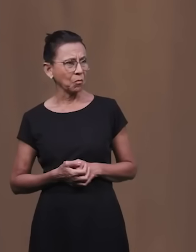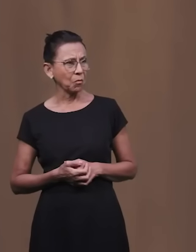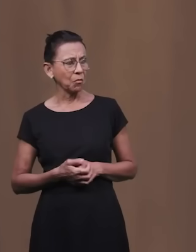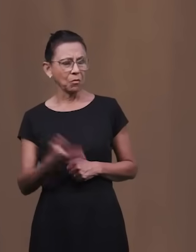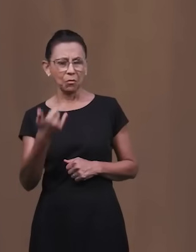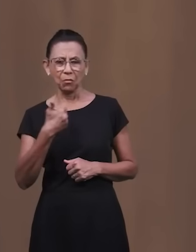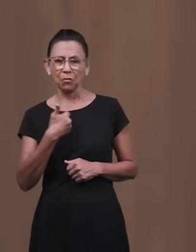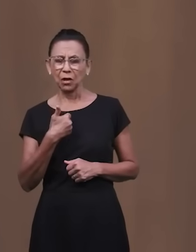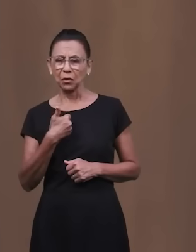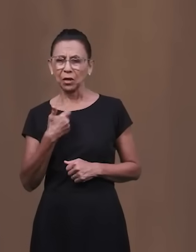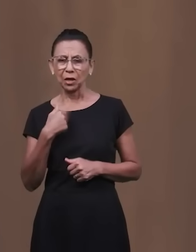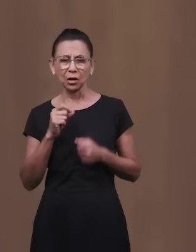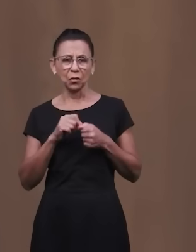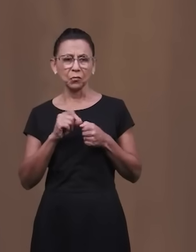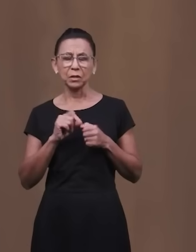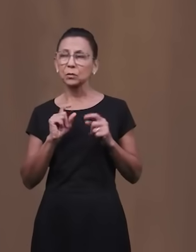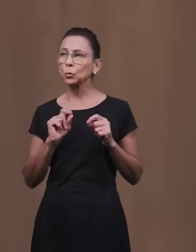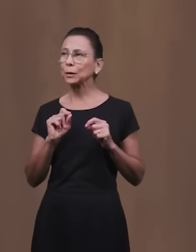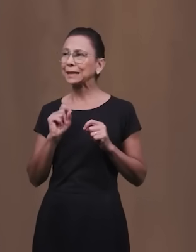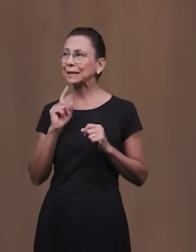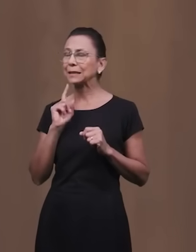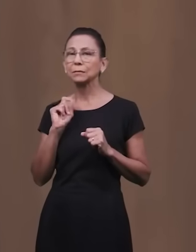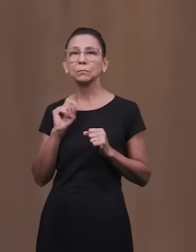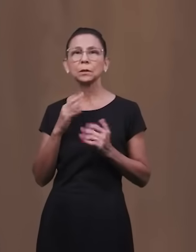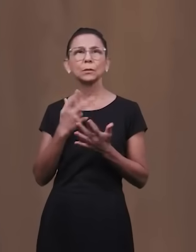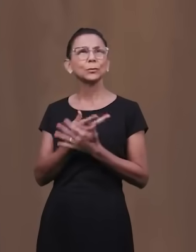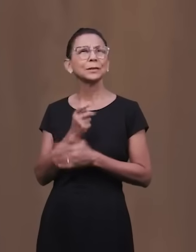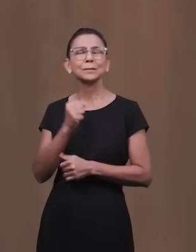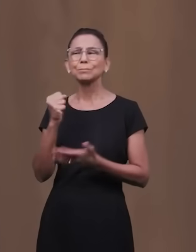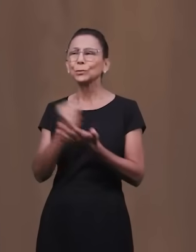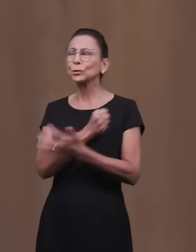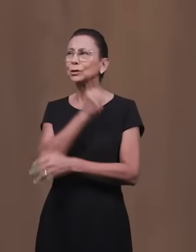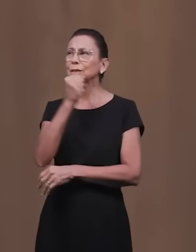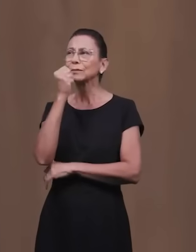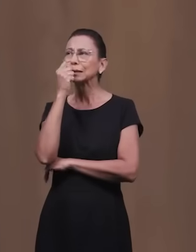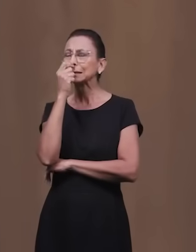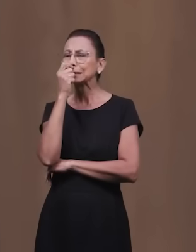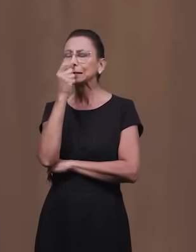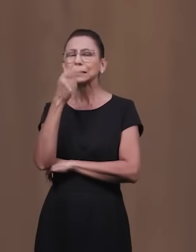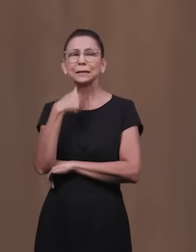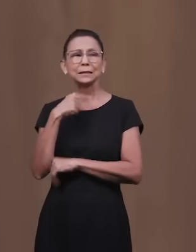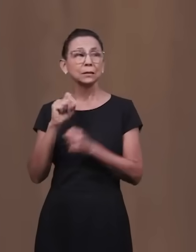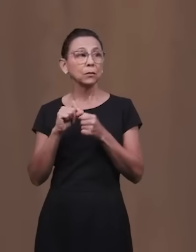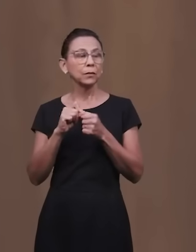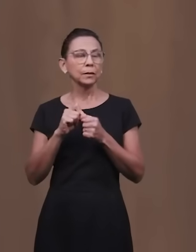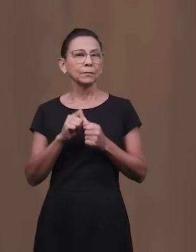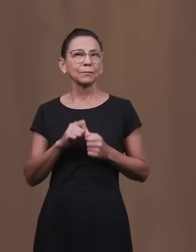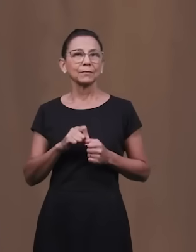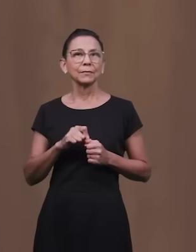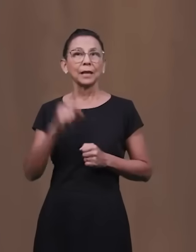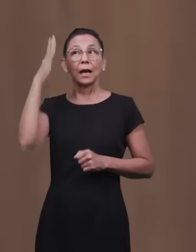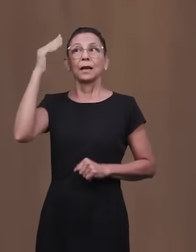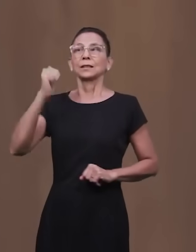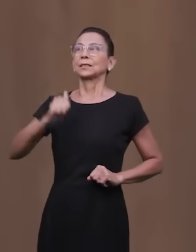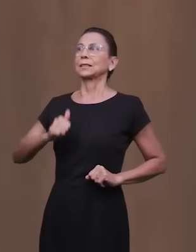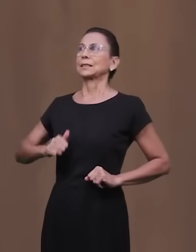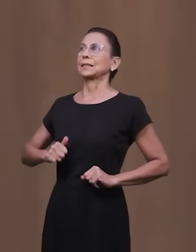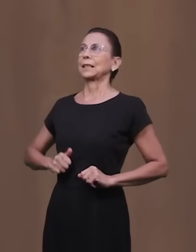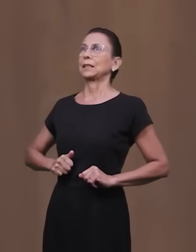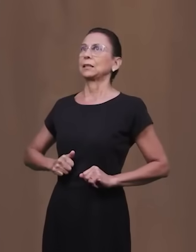que eu fiz alguma coisa? O que eu fiz? Puxa vida, o que eu fiz contra a fulana? Já sei, foi